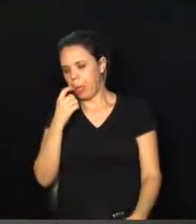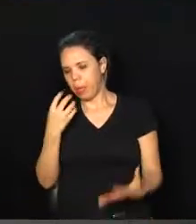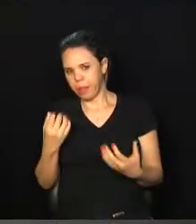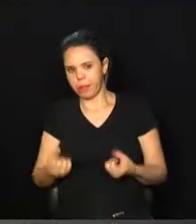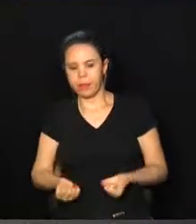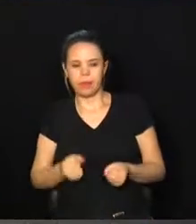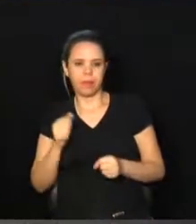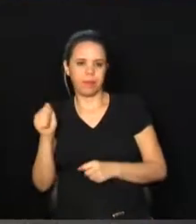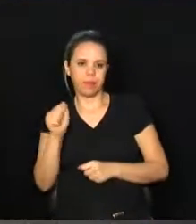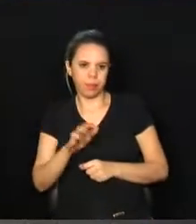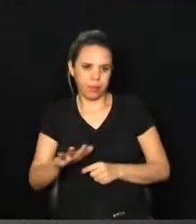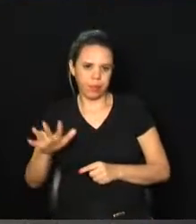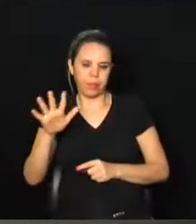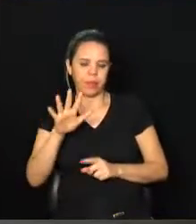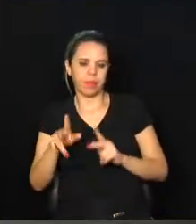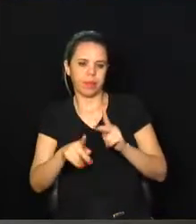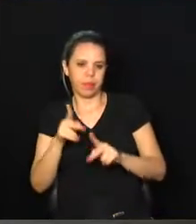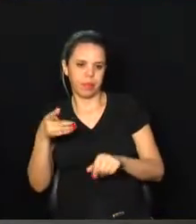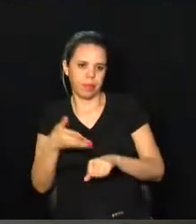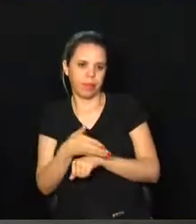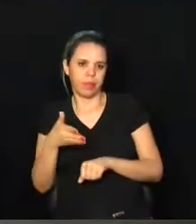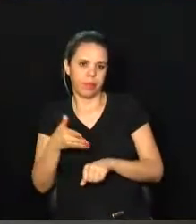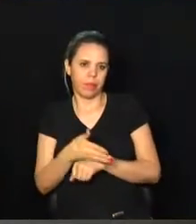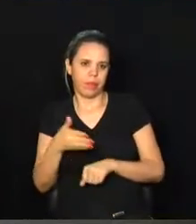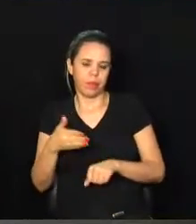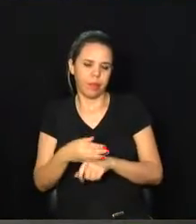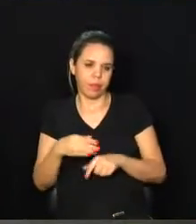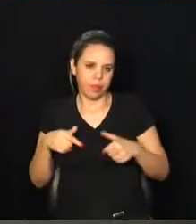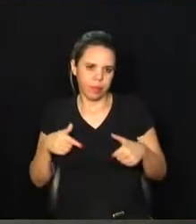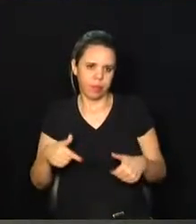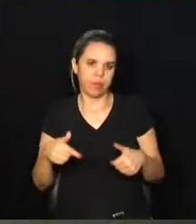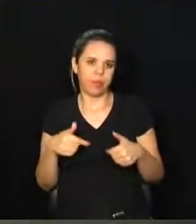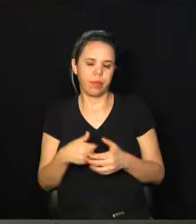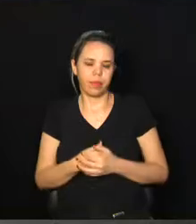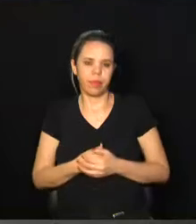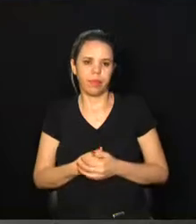a sociedade civil participe mais ativamente